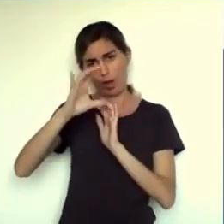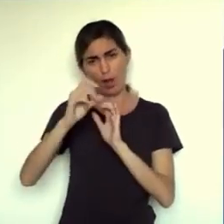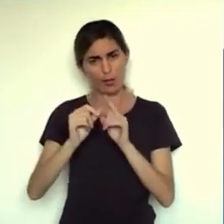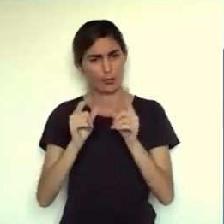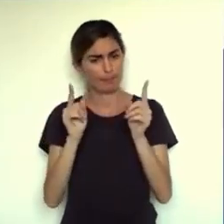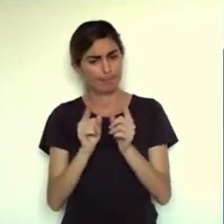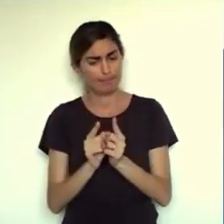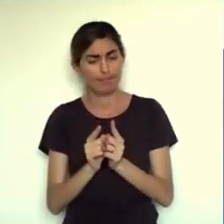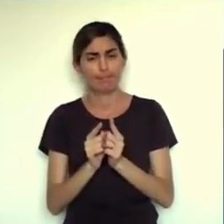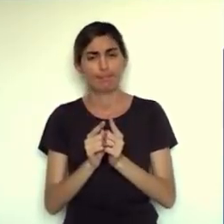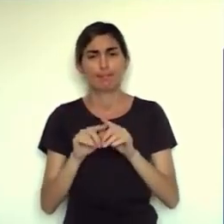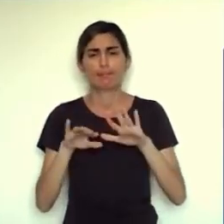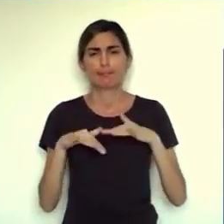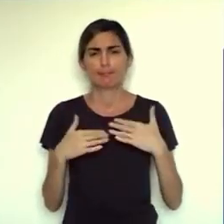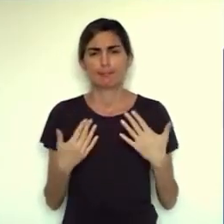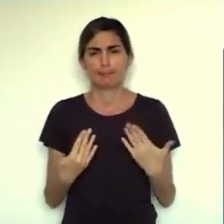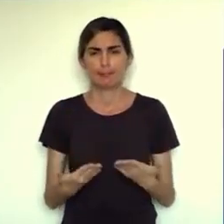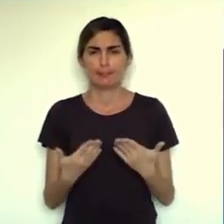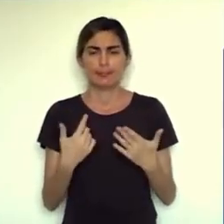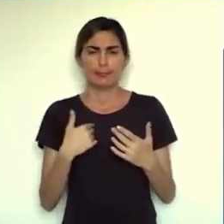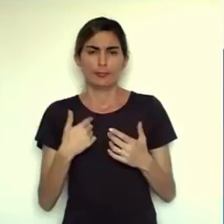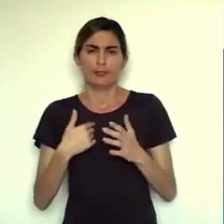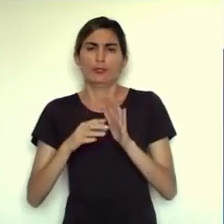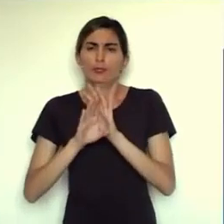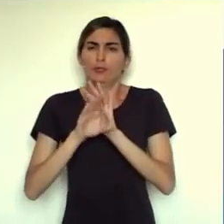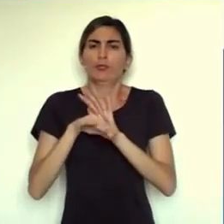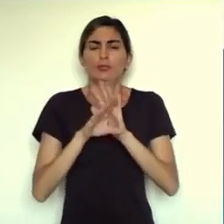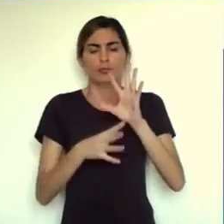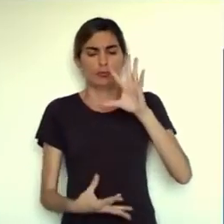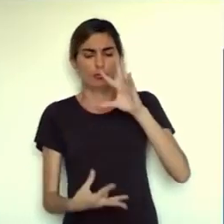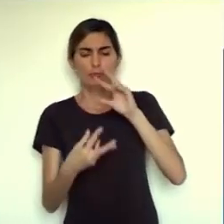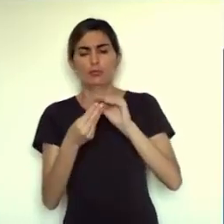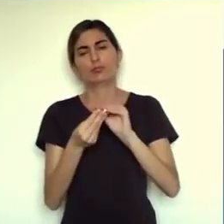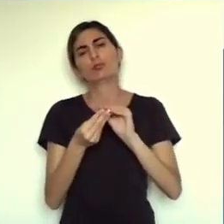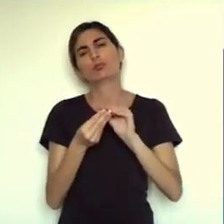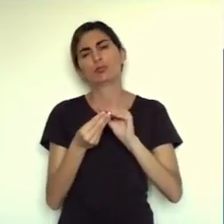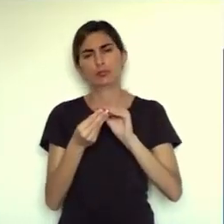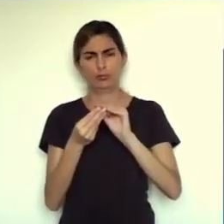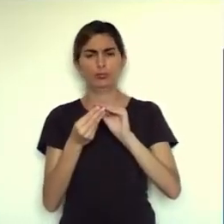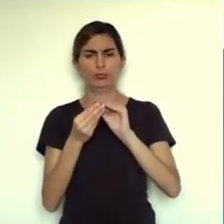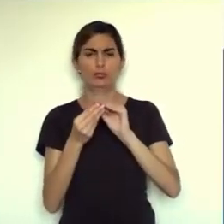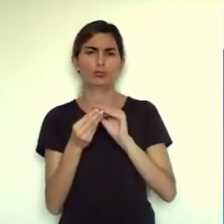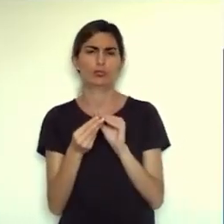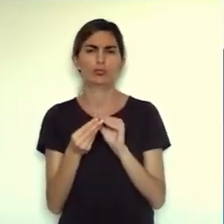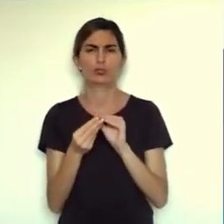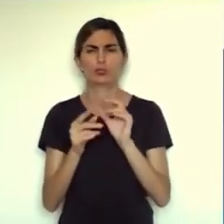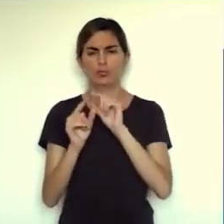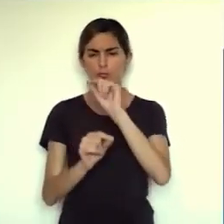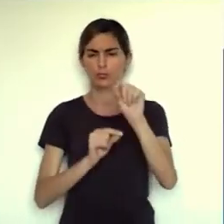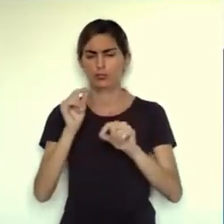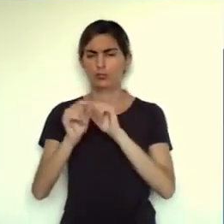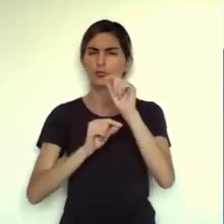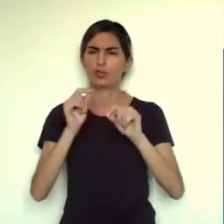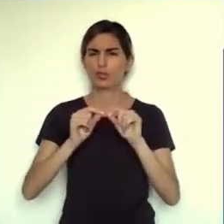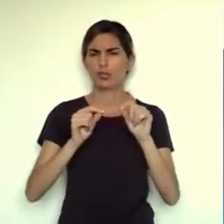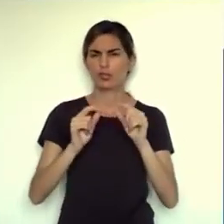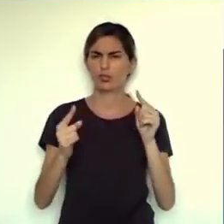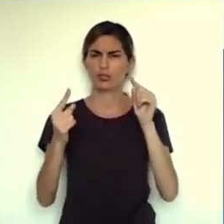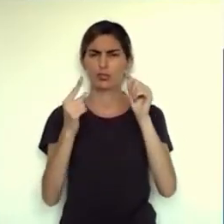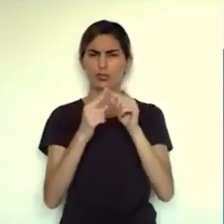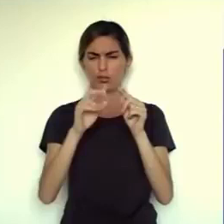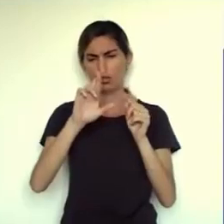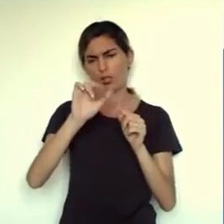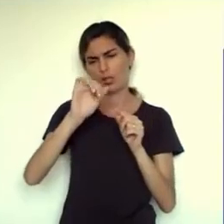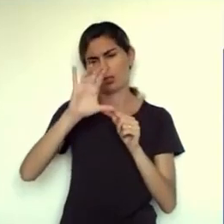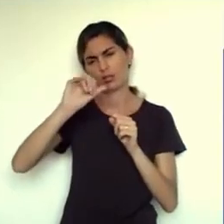aquele conceito mais restrito. Então, ele é um conceito mais resumido. O que leva a